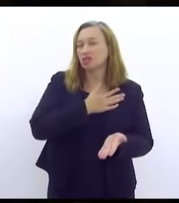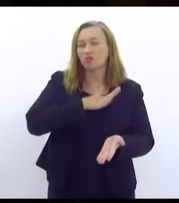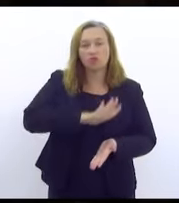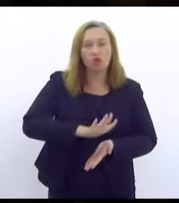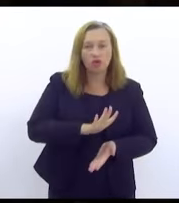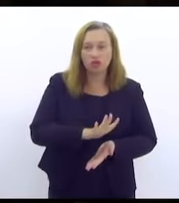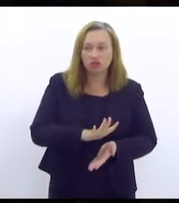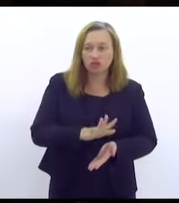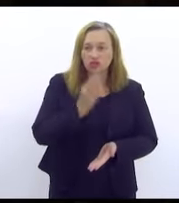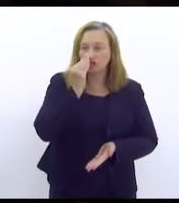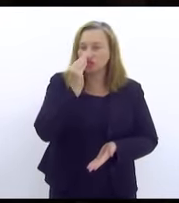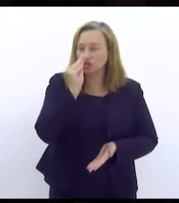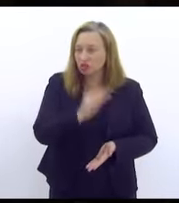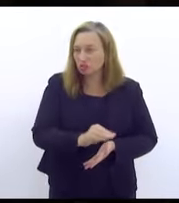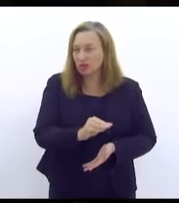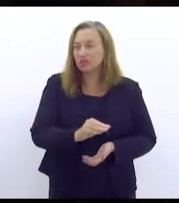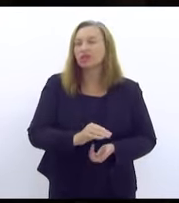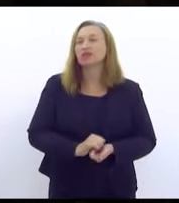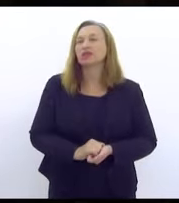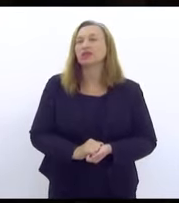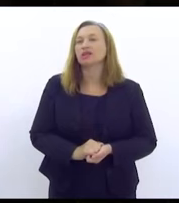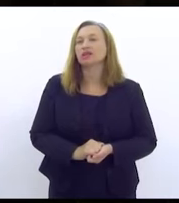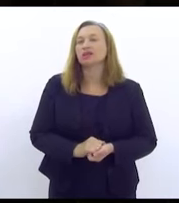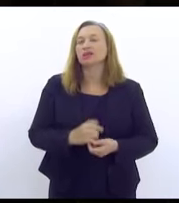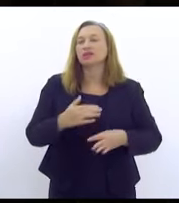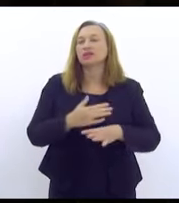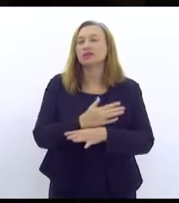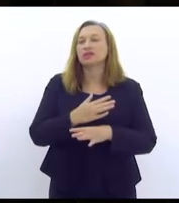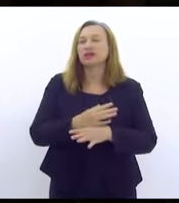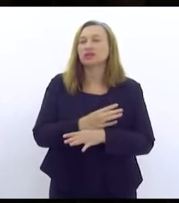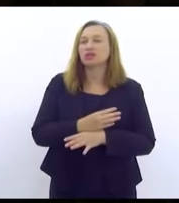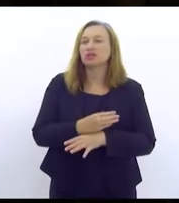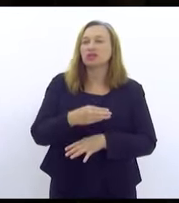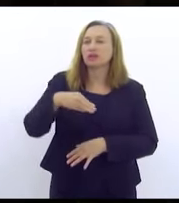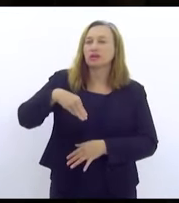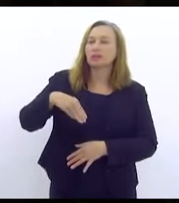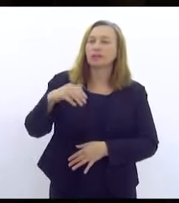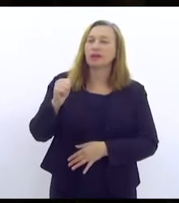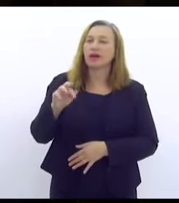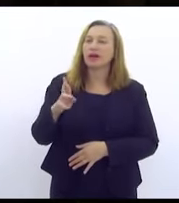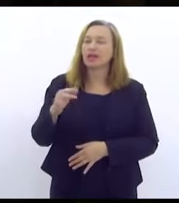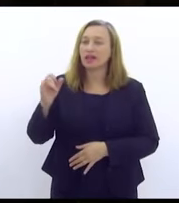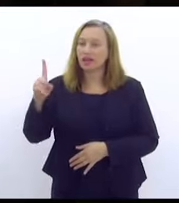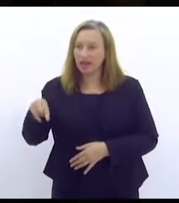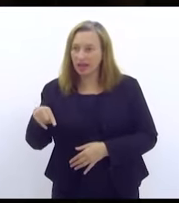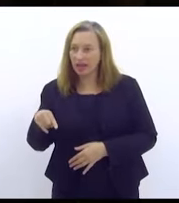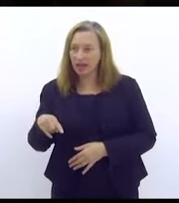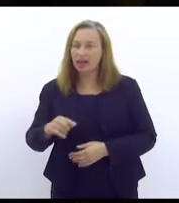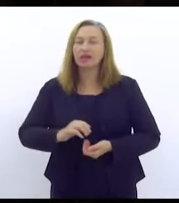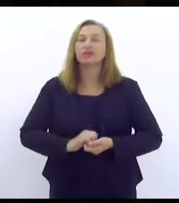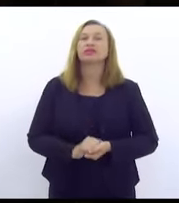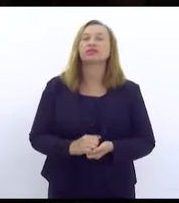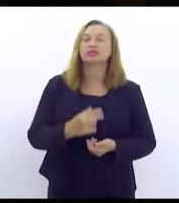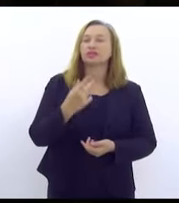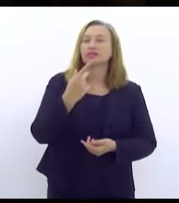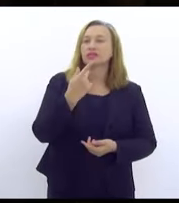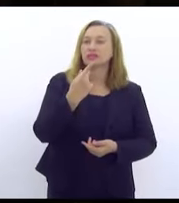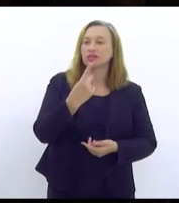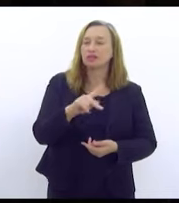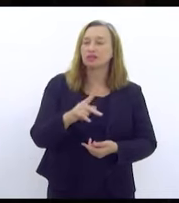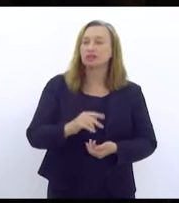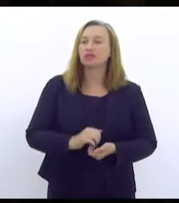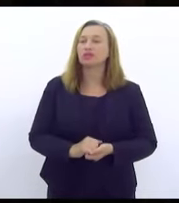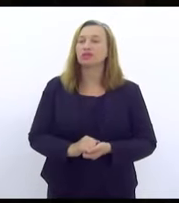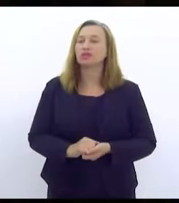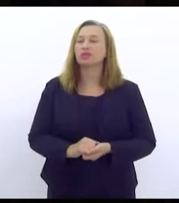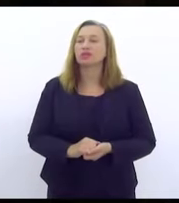desprestigia, que ele tanto humilha, que é a cidade de Maricá, a cidade da sua origem política, deputado Felipe Pobel, a